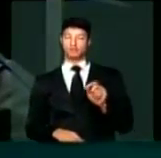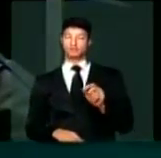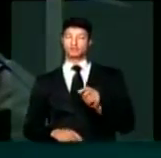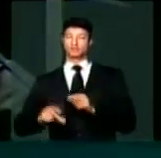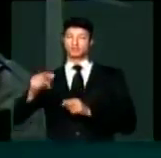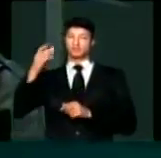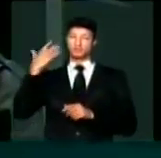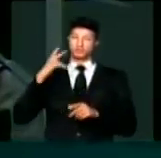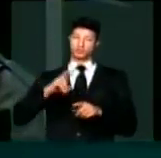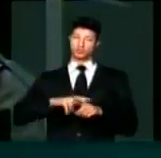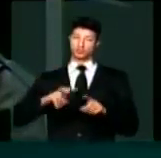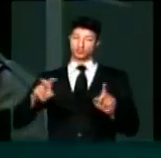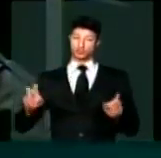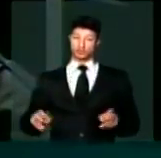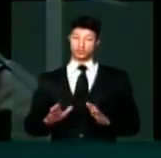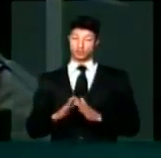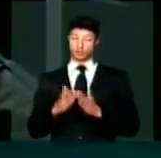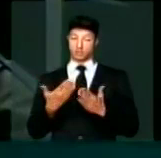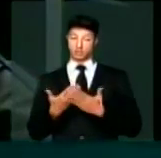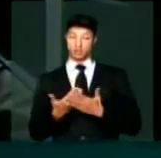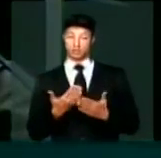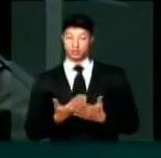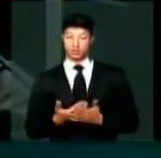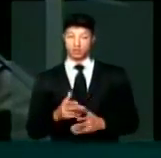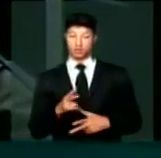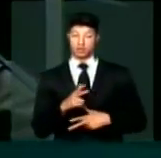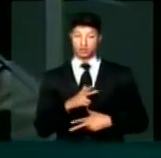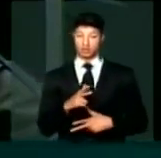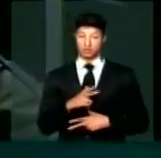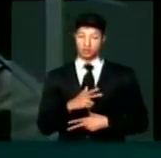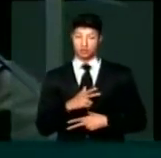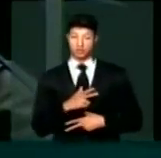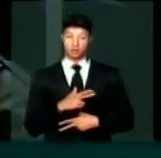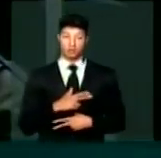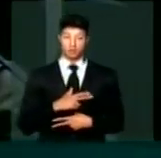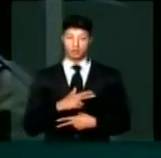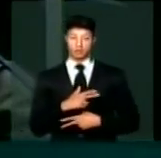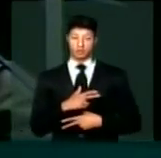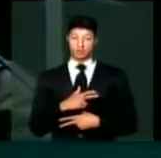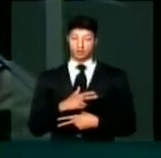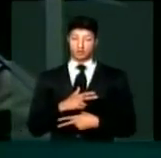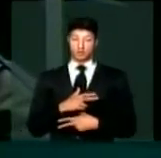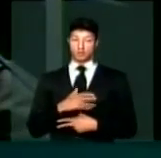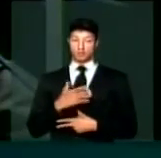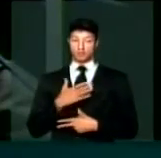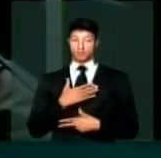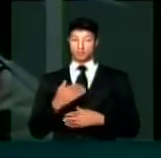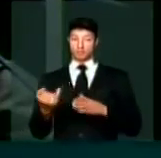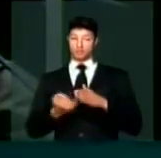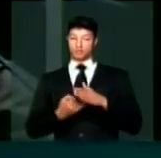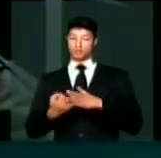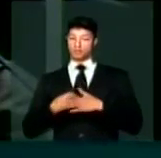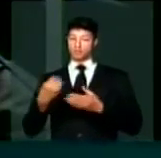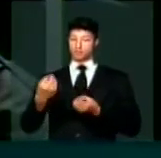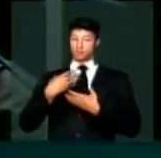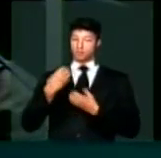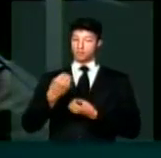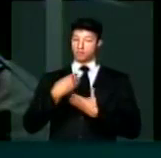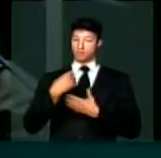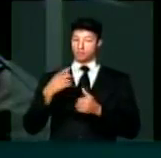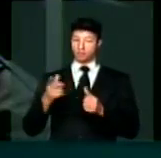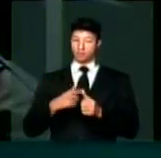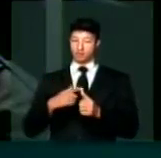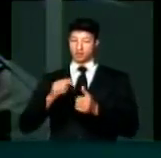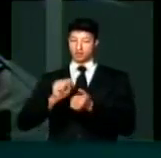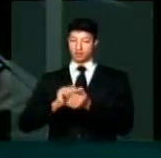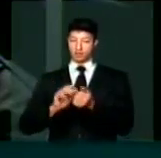nos bancos da escola primária foi me instruindo com as primeiras